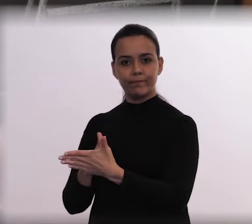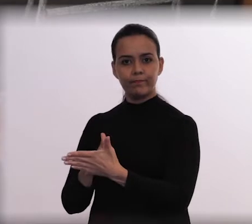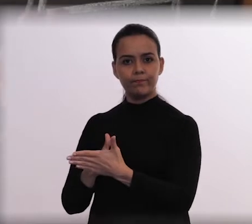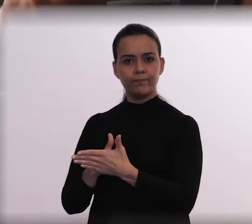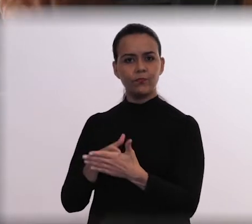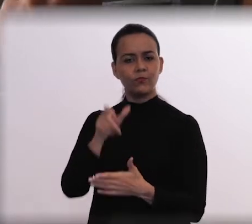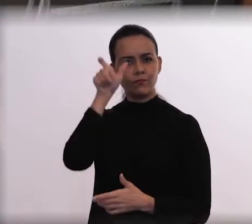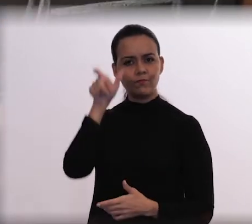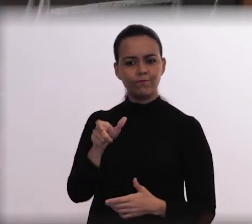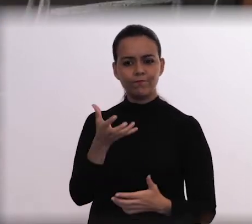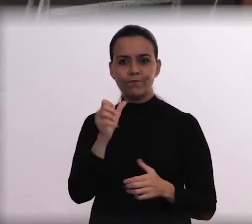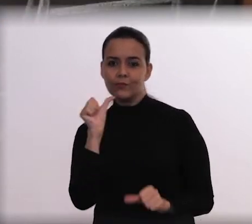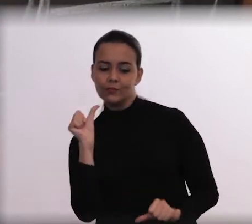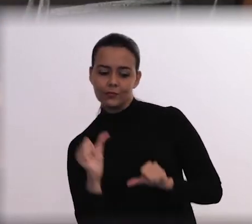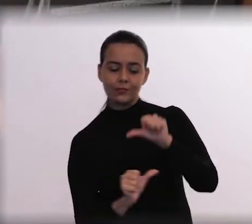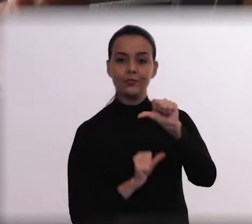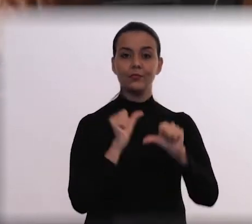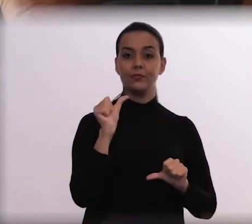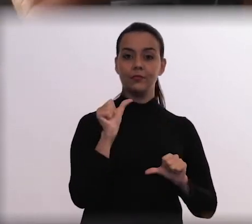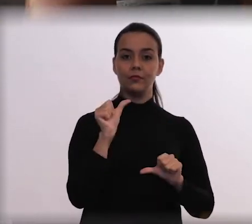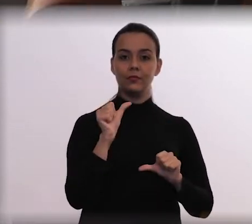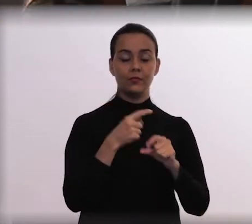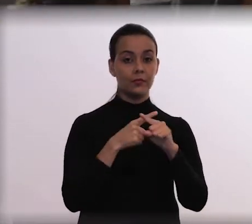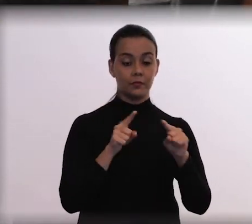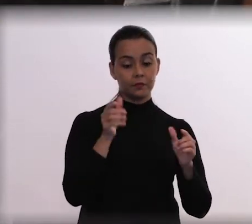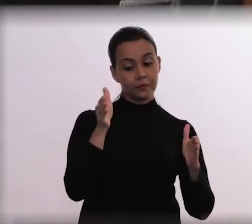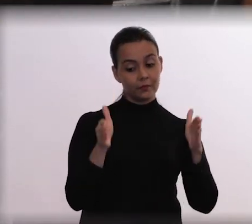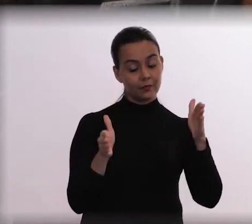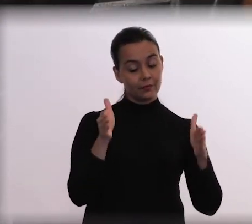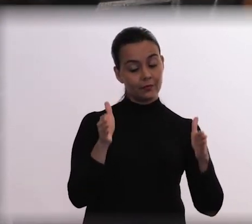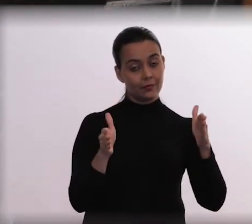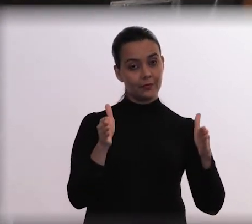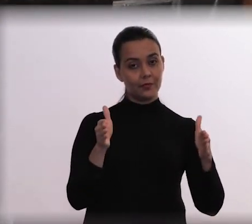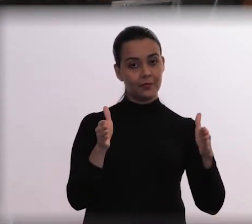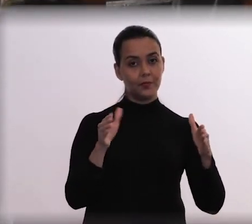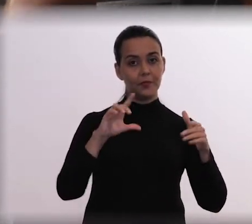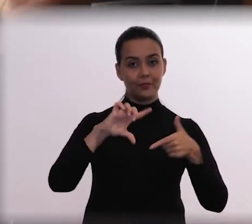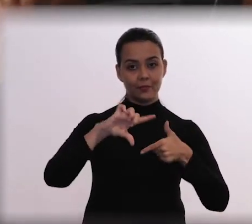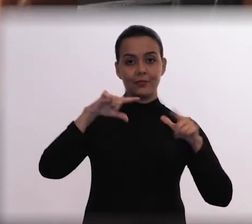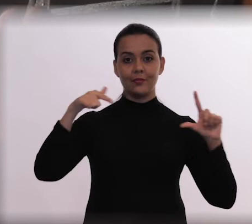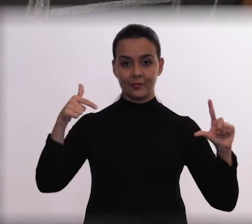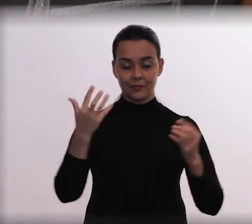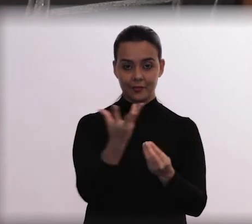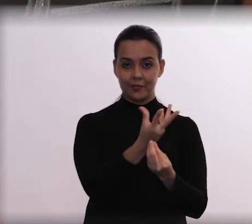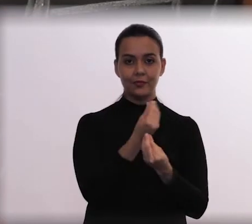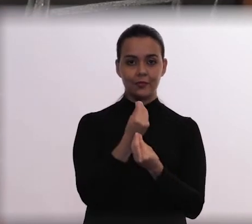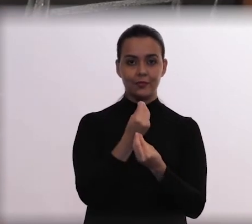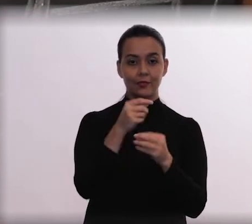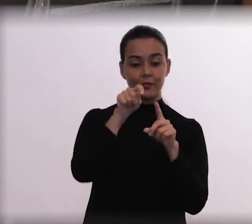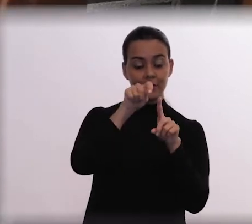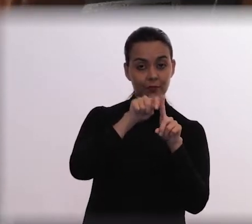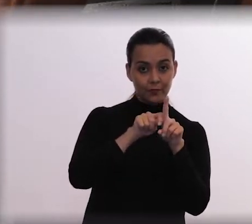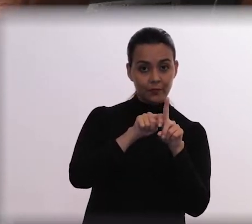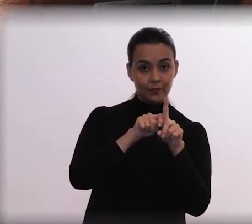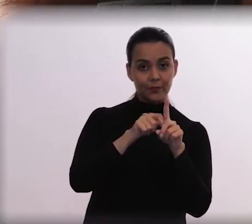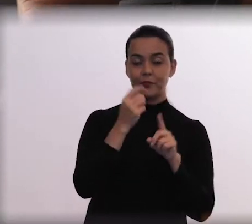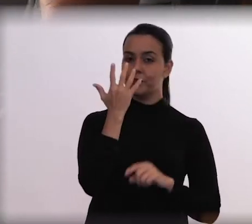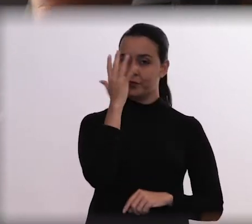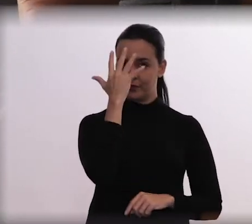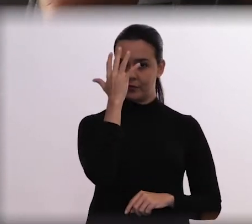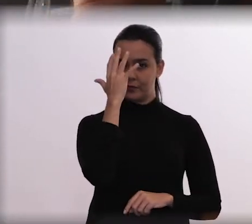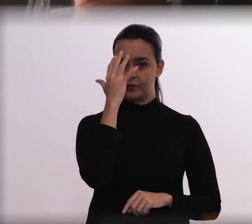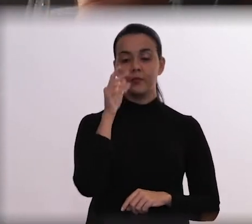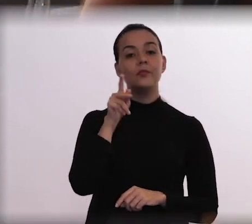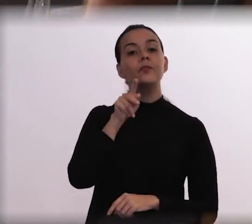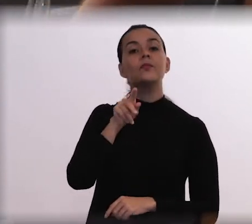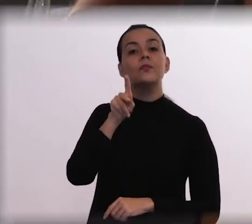Quando chega a Semana de Arte Moderna, em 1922, que no mesmo mês de fevereiro, ele presta concurso